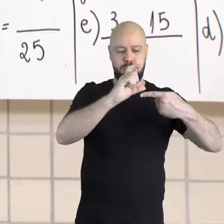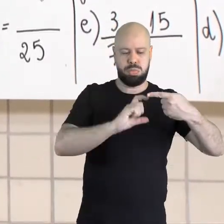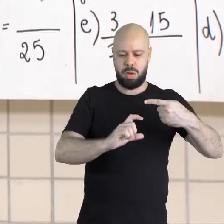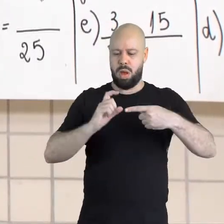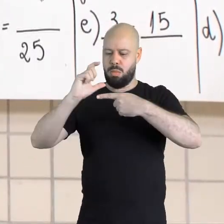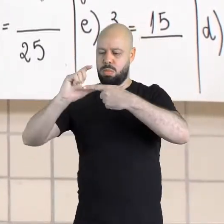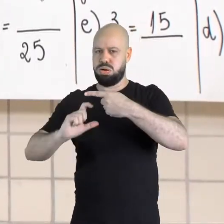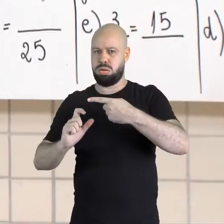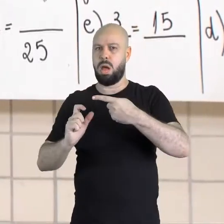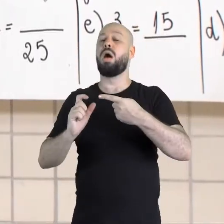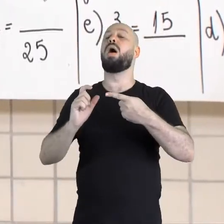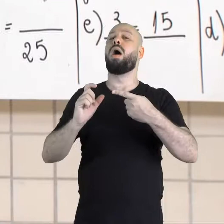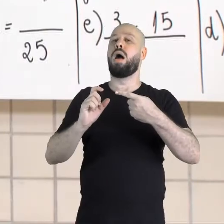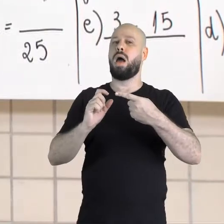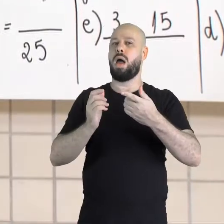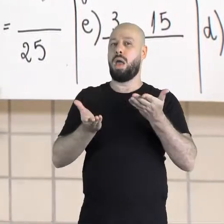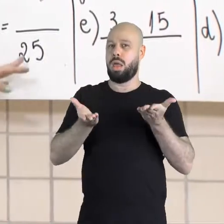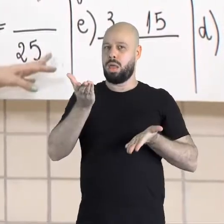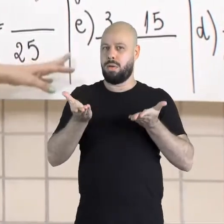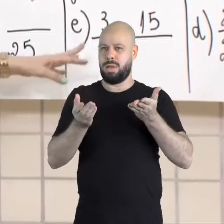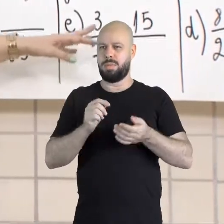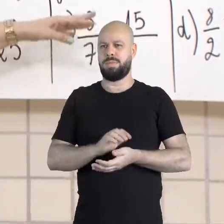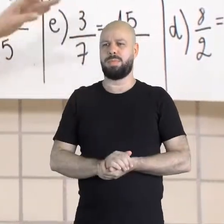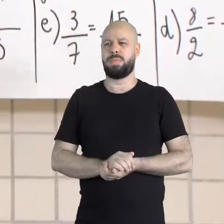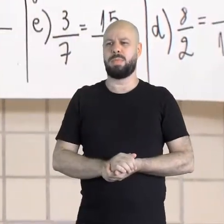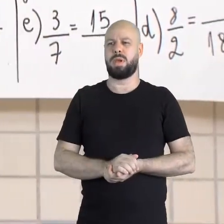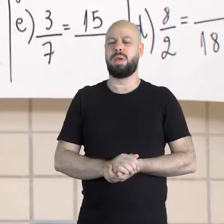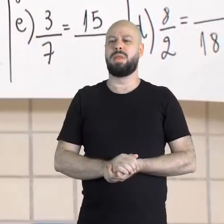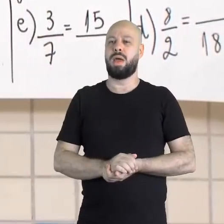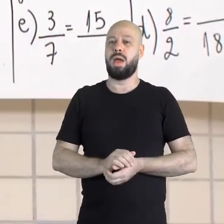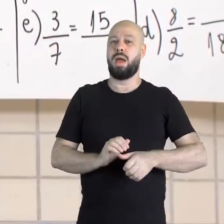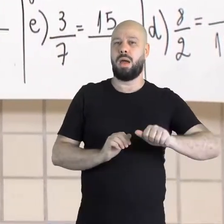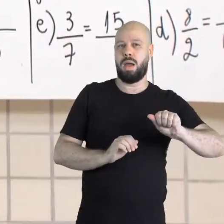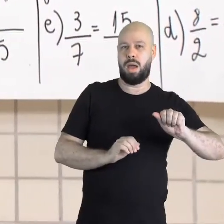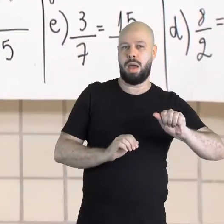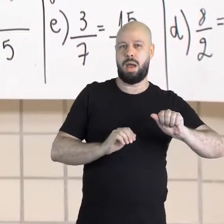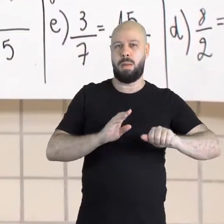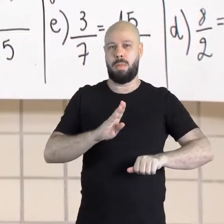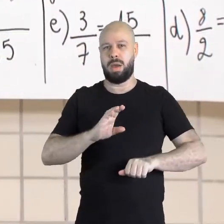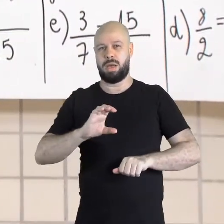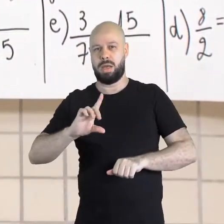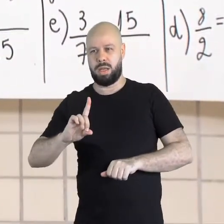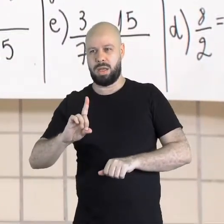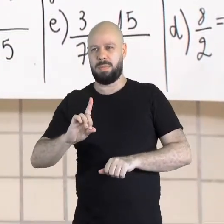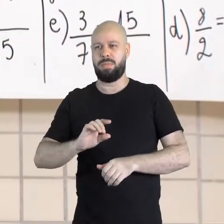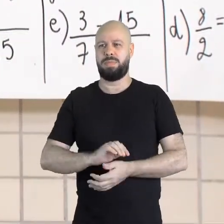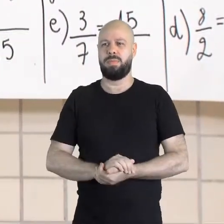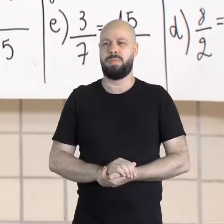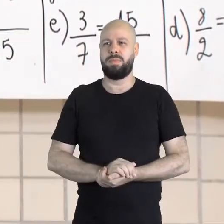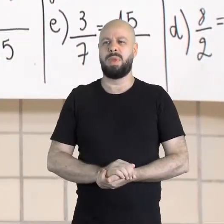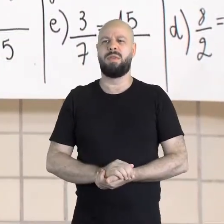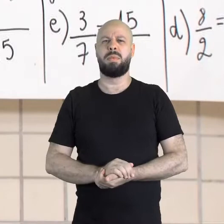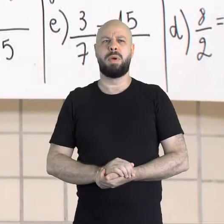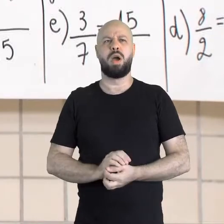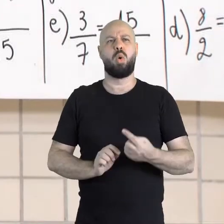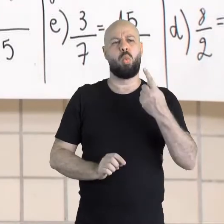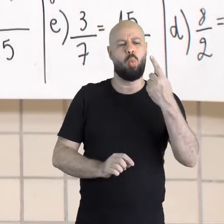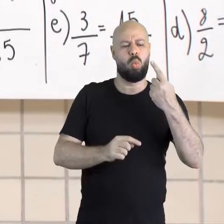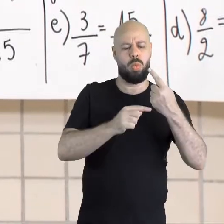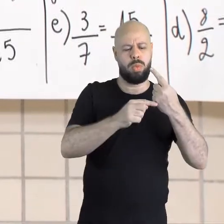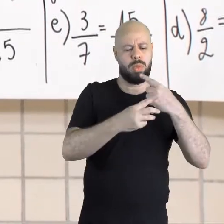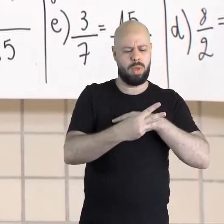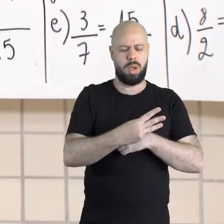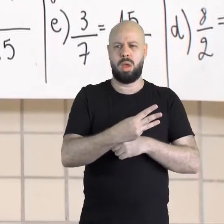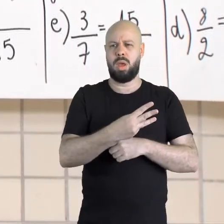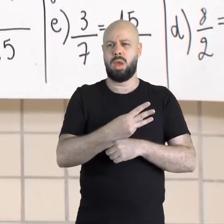fazer. Eu elaborei aqui a letra A, B, C e D. Vamos encontrar os números que faltam. Eu